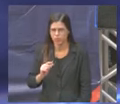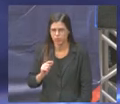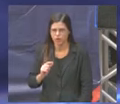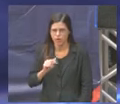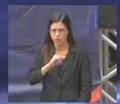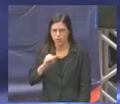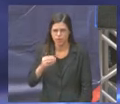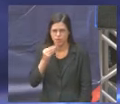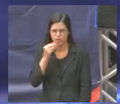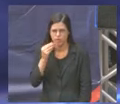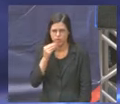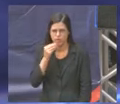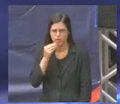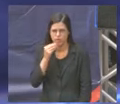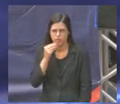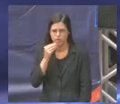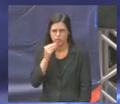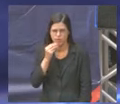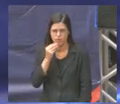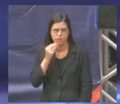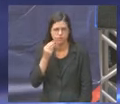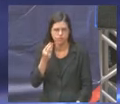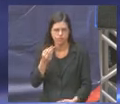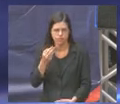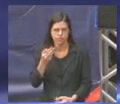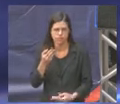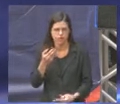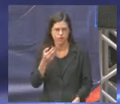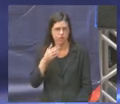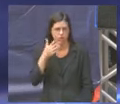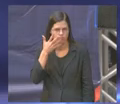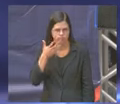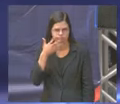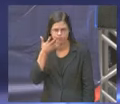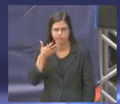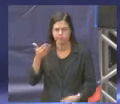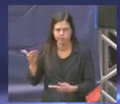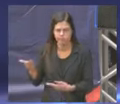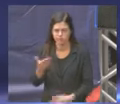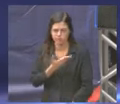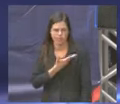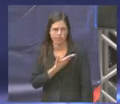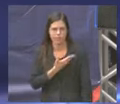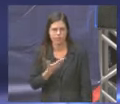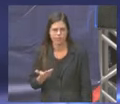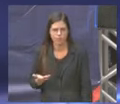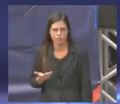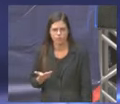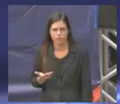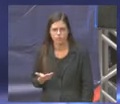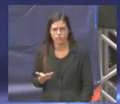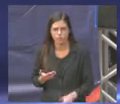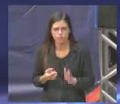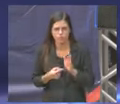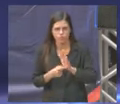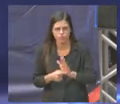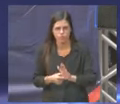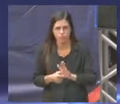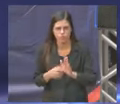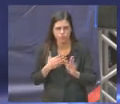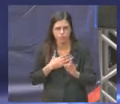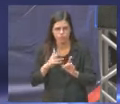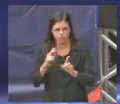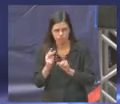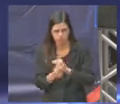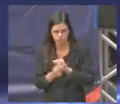né? Eu achei importante aqui trazer principalmente sobre o meu ponto de vista, né?